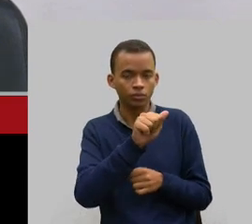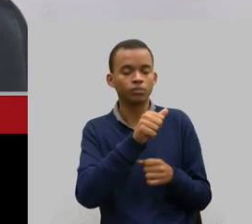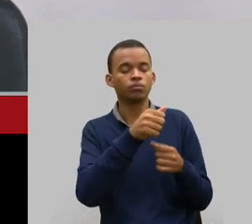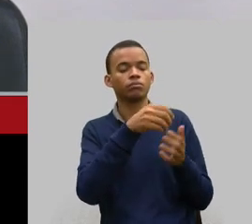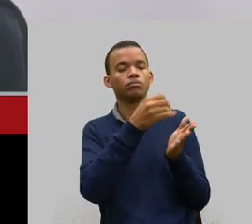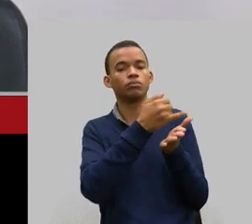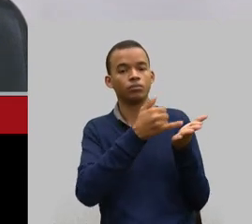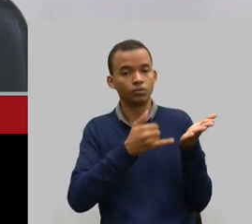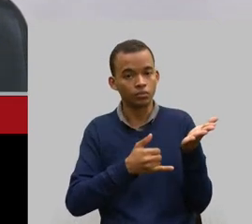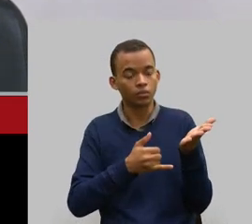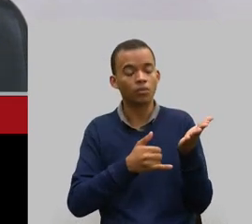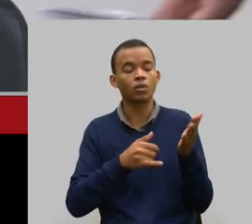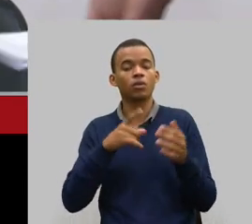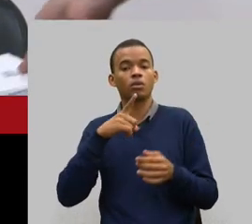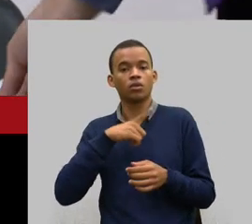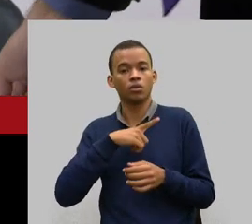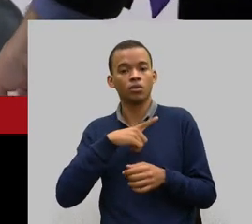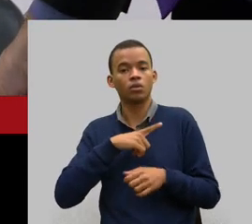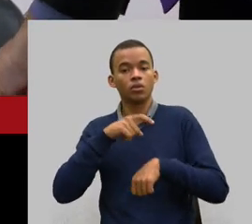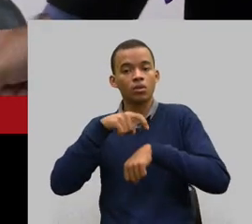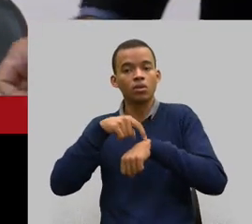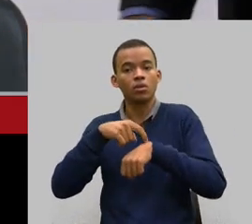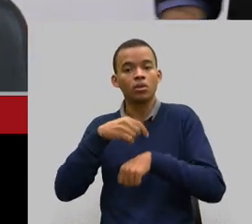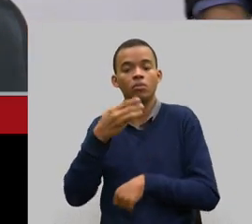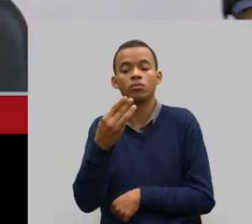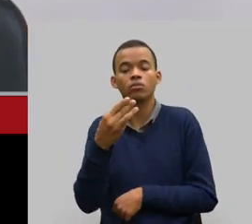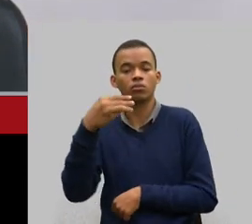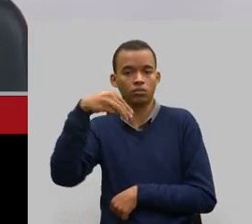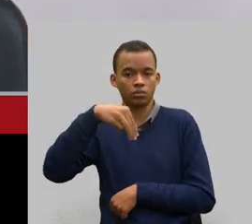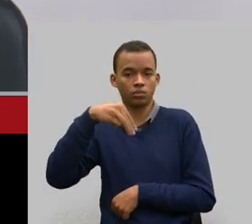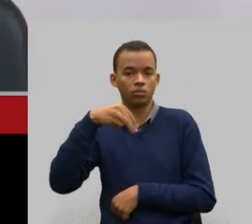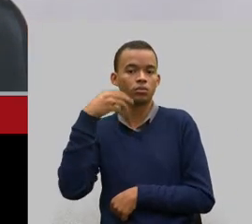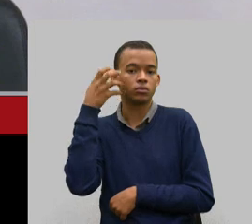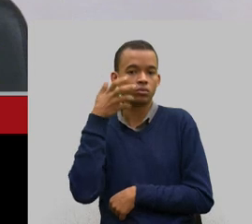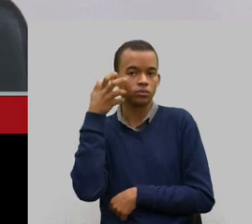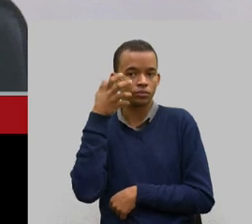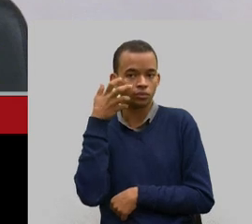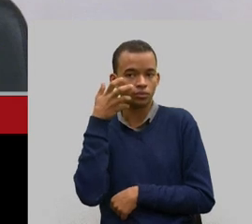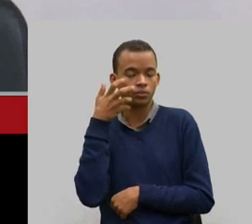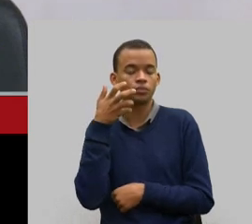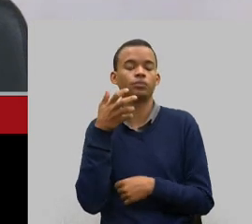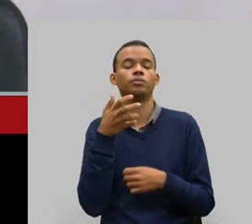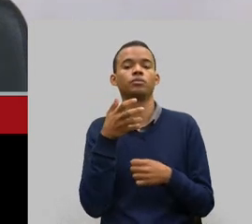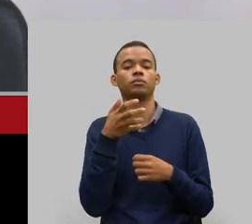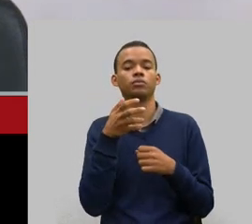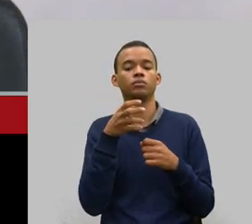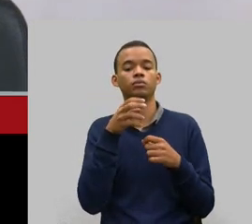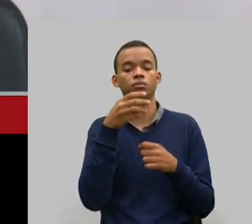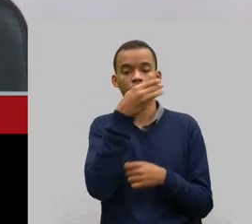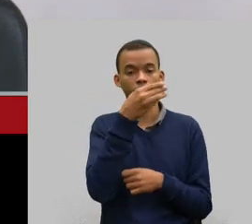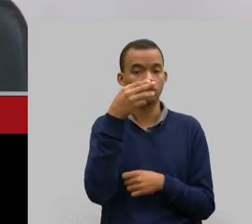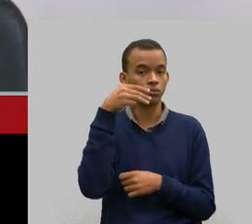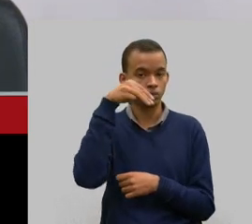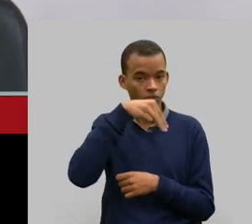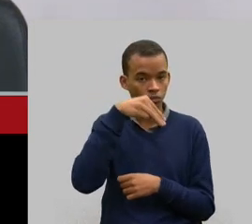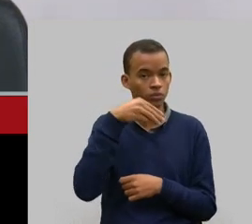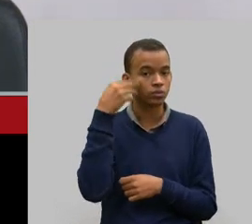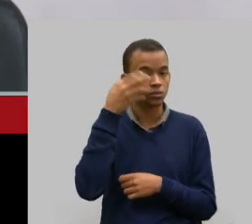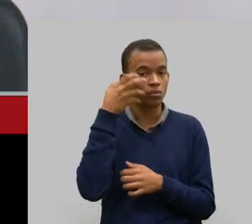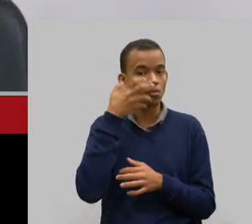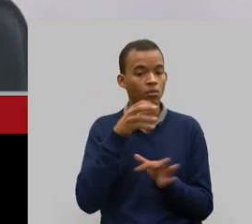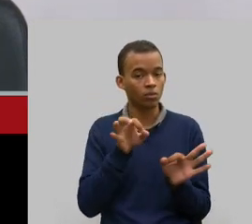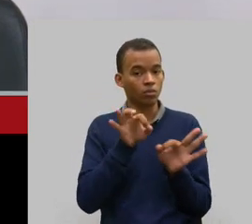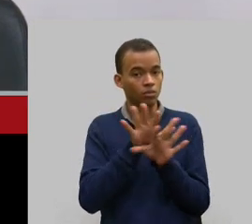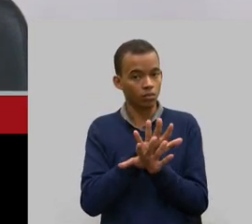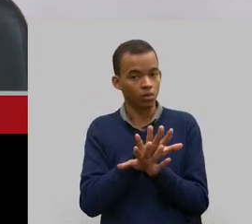interpelação pelo prazo de 3 minutos após cada interpelação a autoridade Estadual disporá